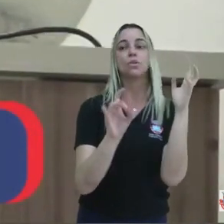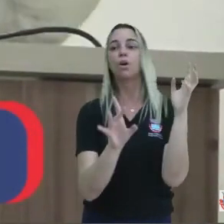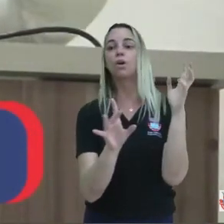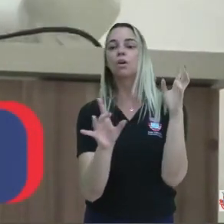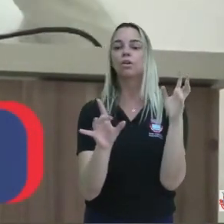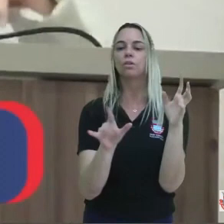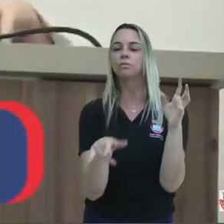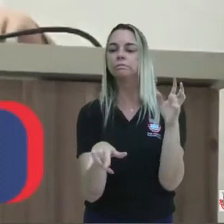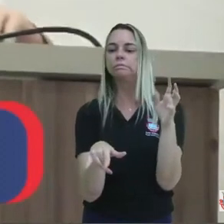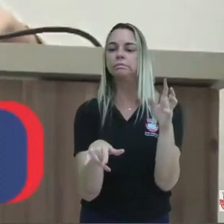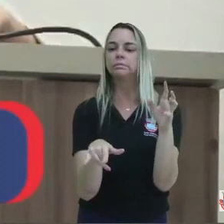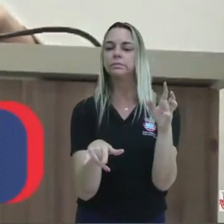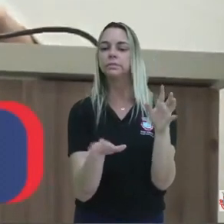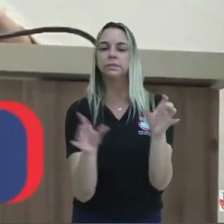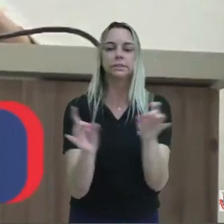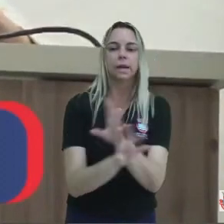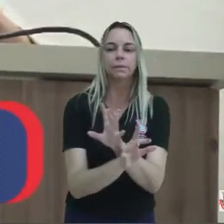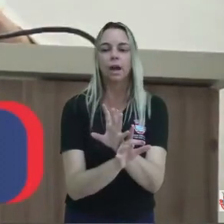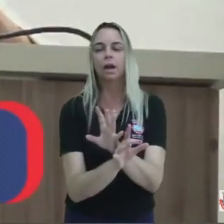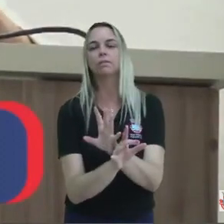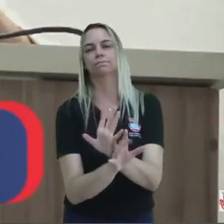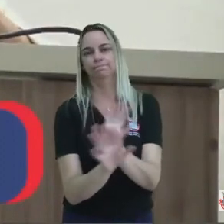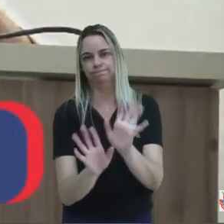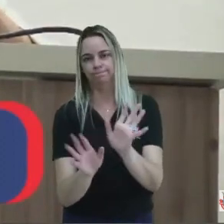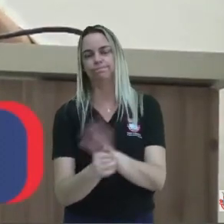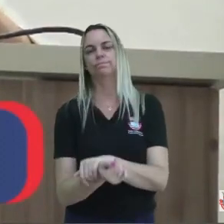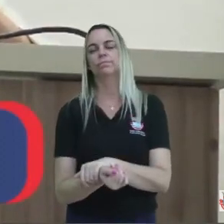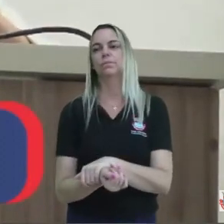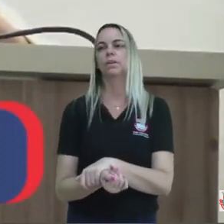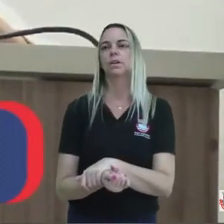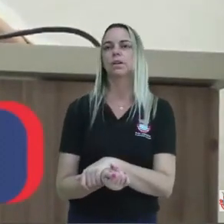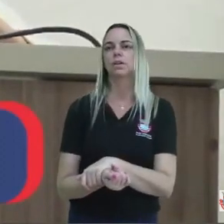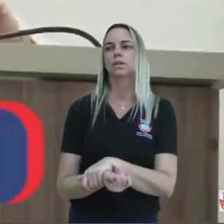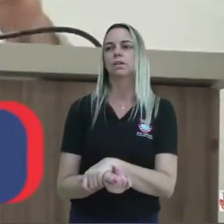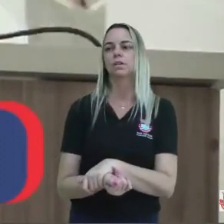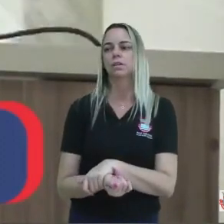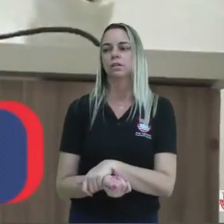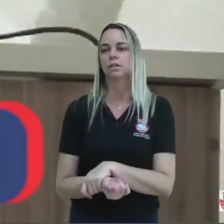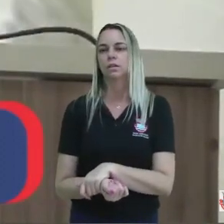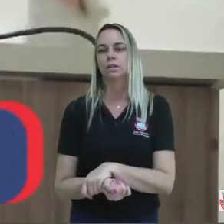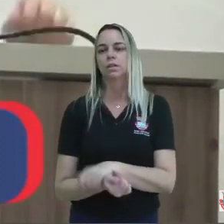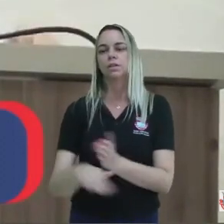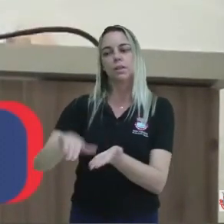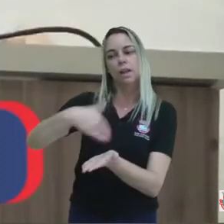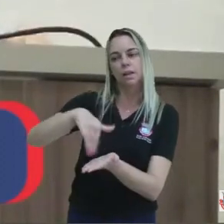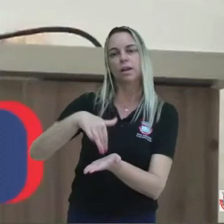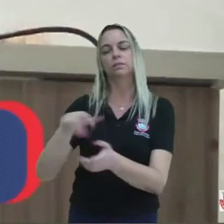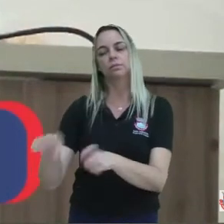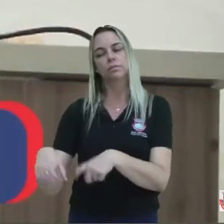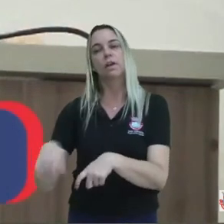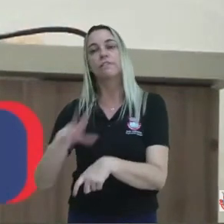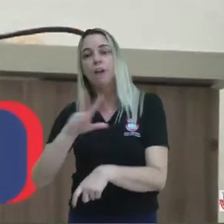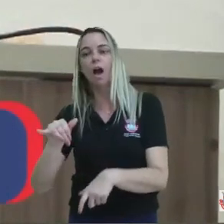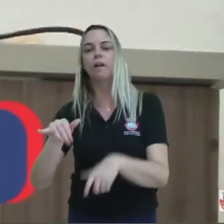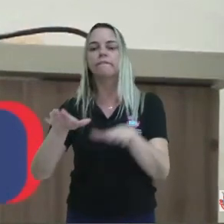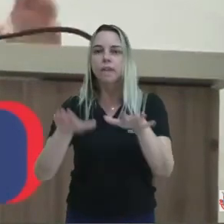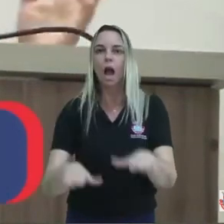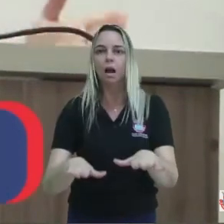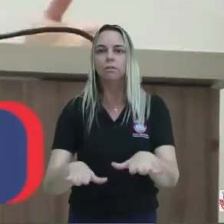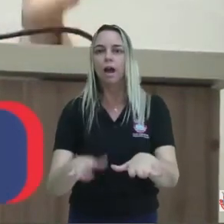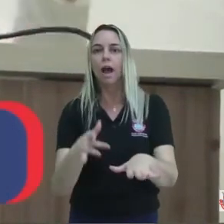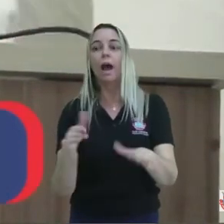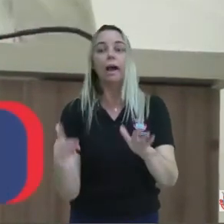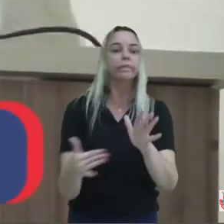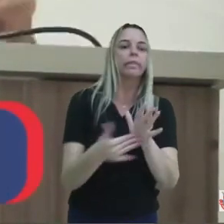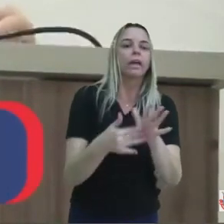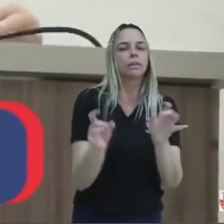foram feitas uma boa parte ali. E vai ser feita todinha ali. A principal, que vem da Muzelinha até a Vila da Jurubeba,